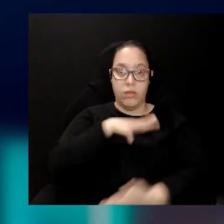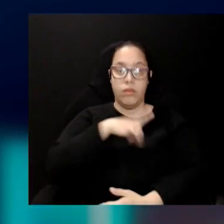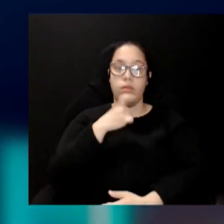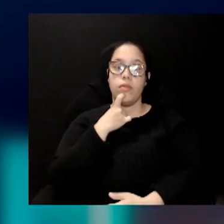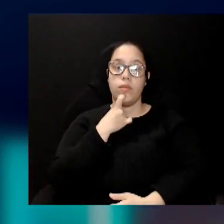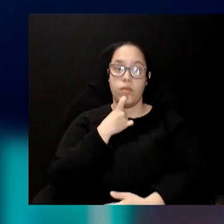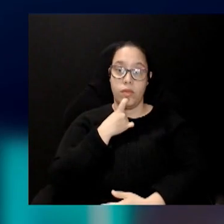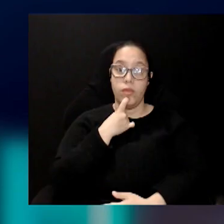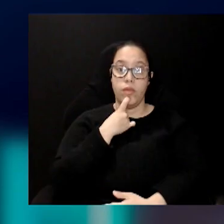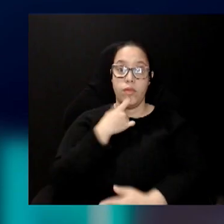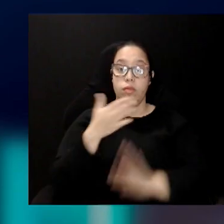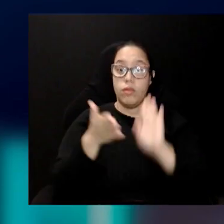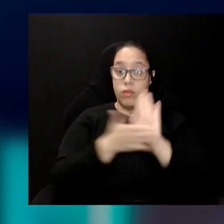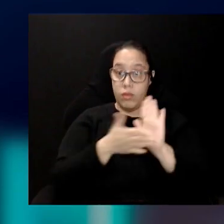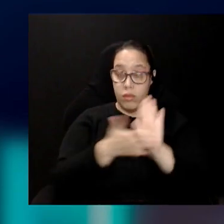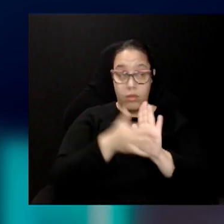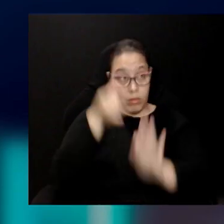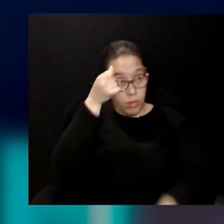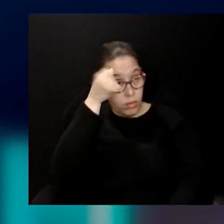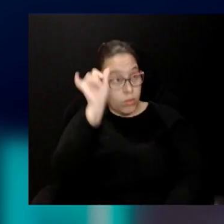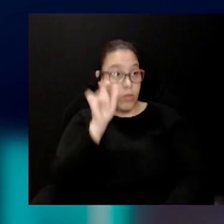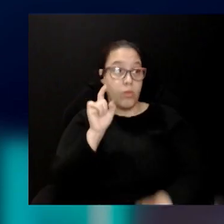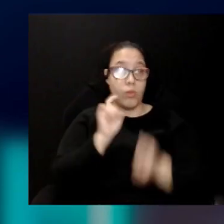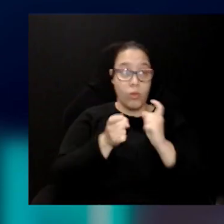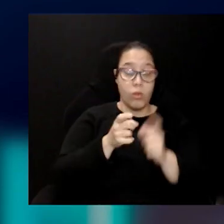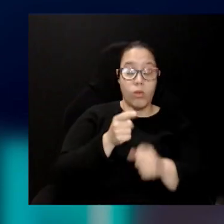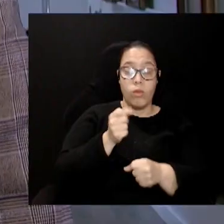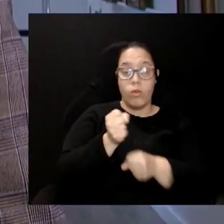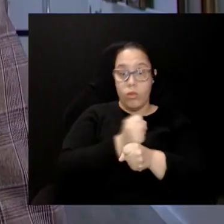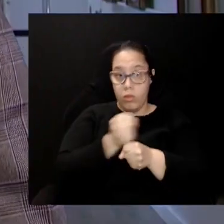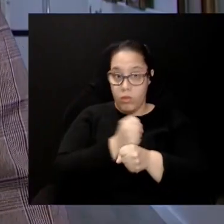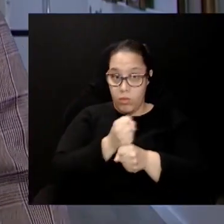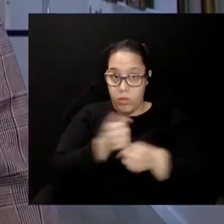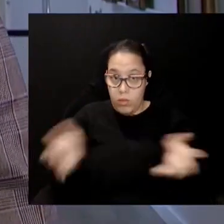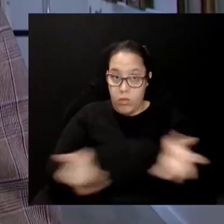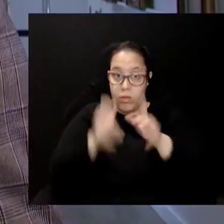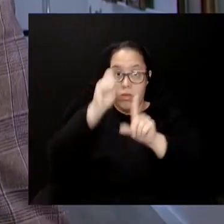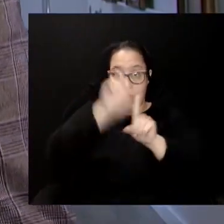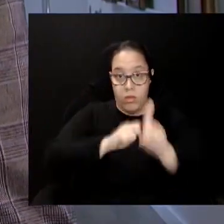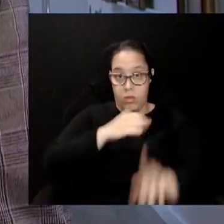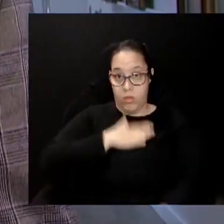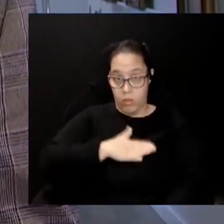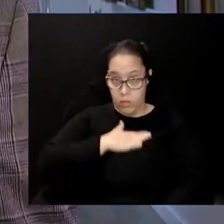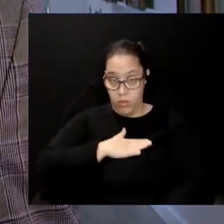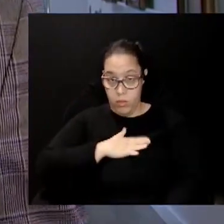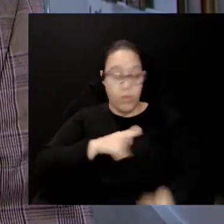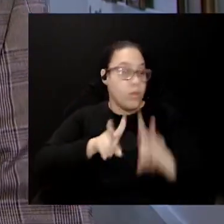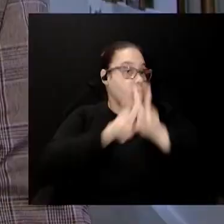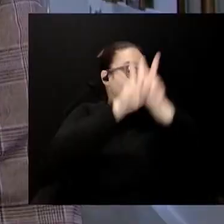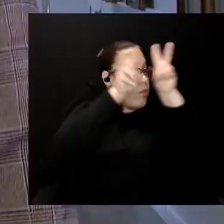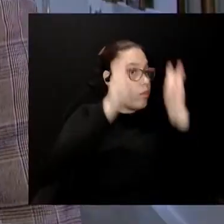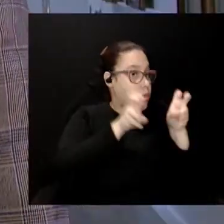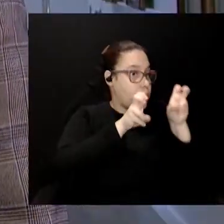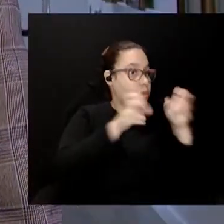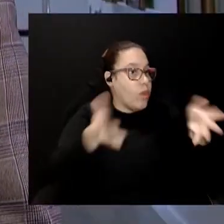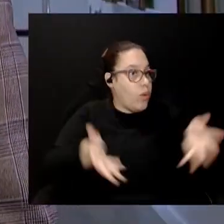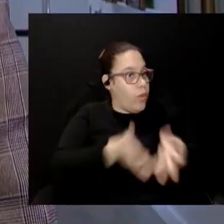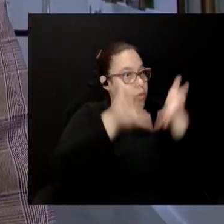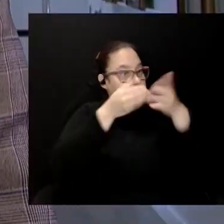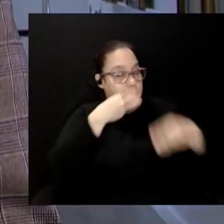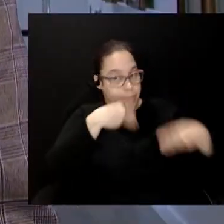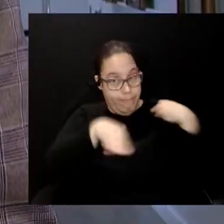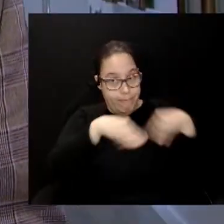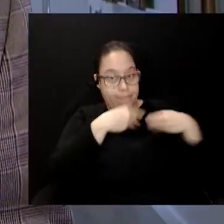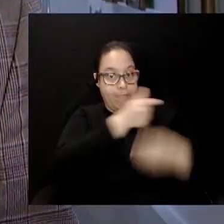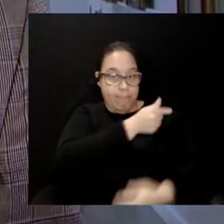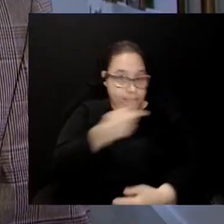proposta prevê a realização anual da iniciativa no mês de agosto. Esse tema de fomento à música e ter uma semana dedicada a